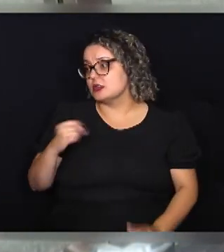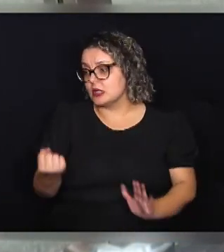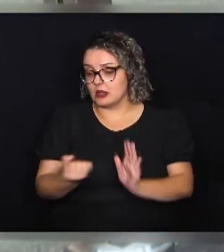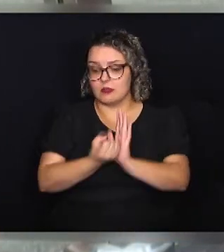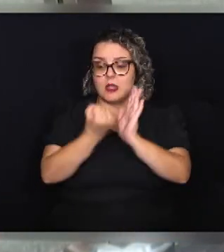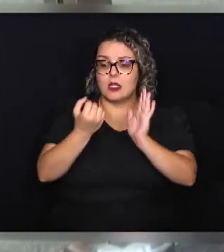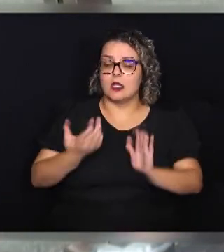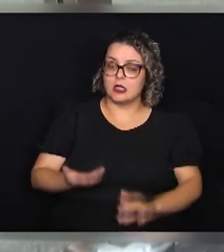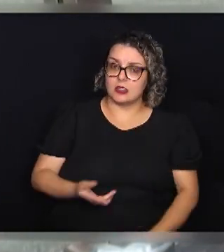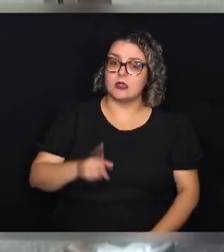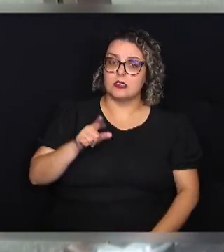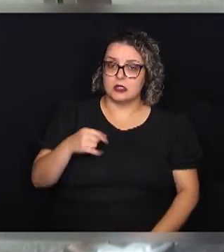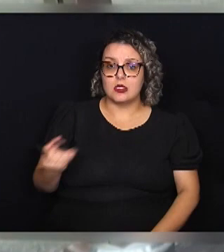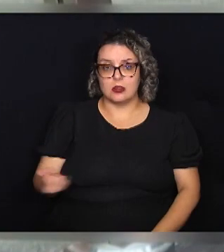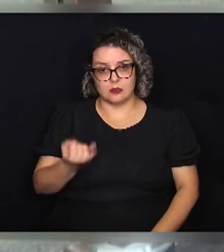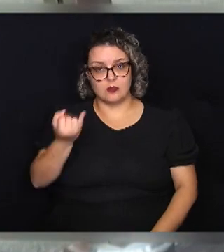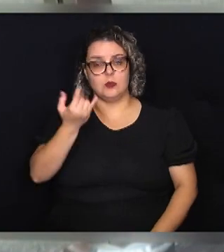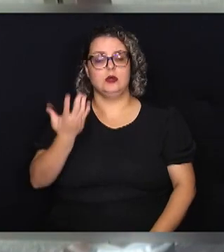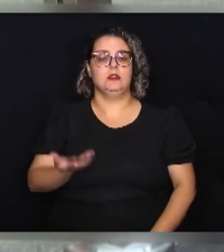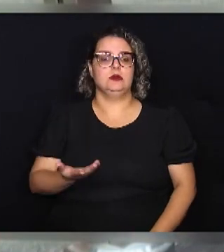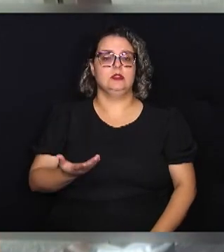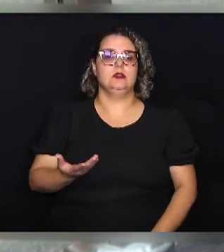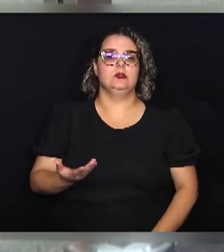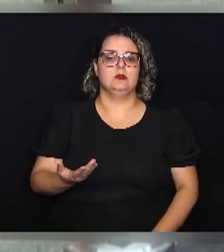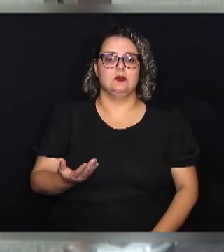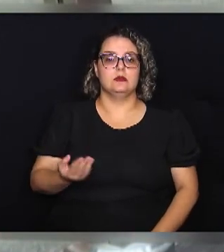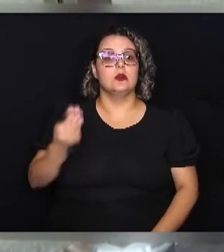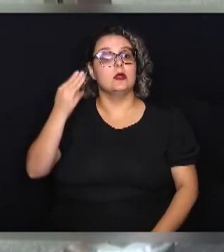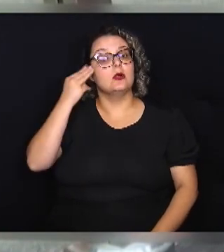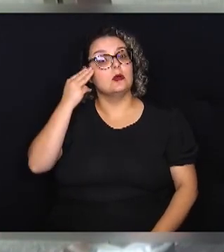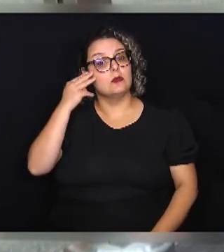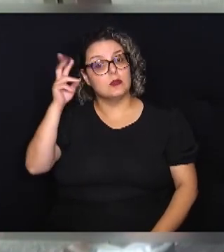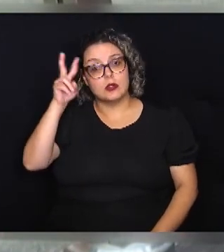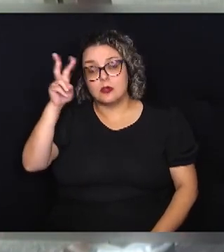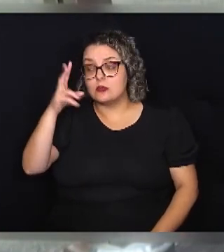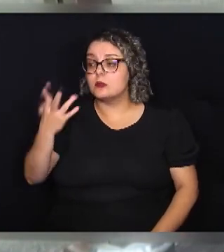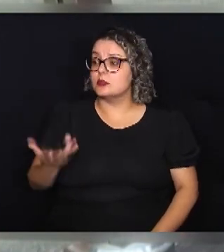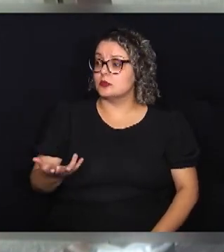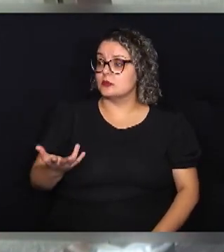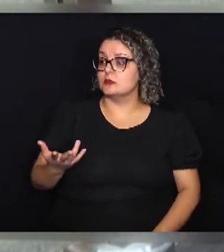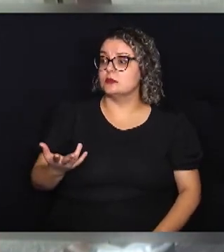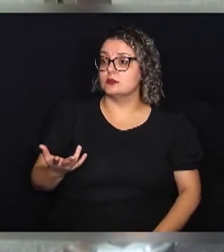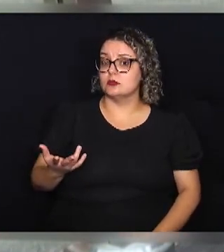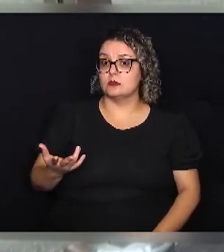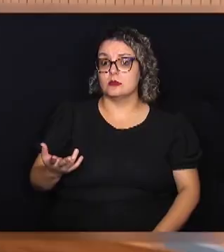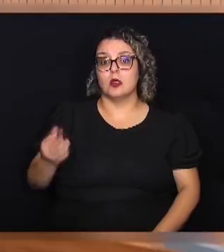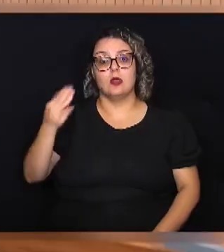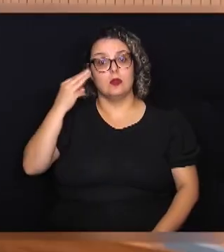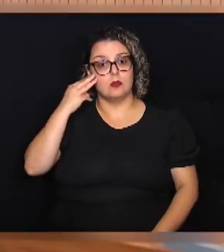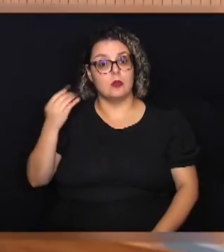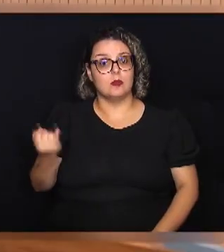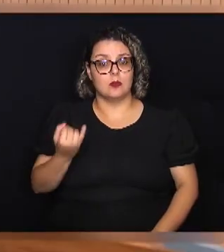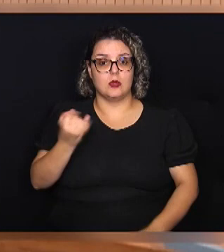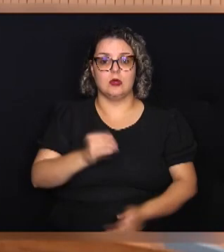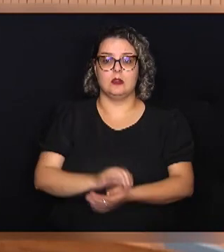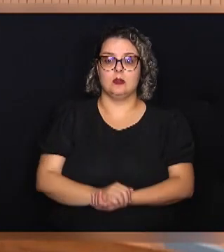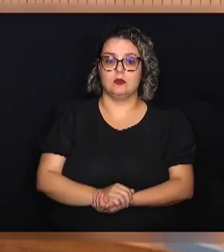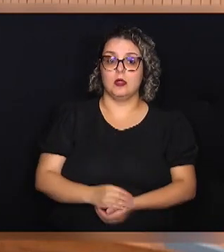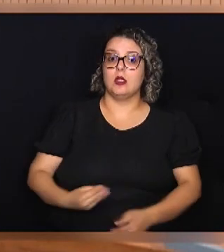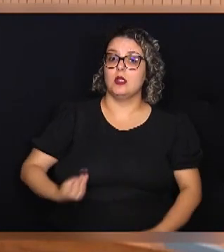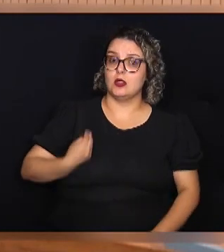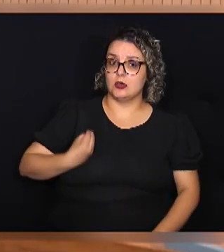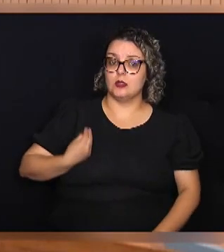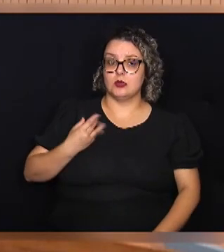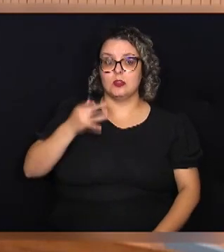importante, porque você guarda isso como uma memória histórica, como um fator histórico, uma memória importante. Entre os presentes,